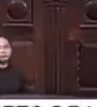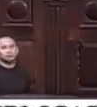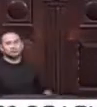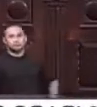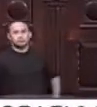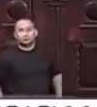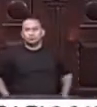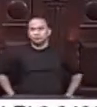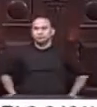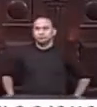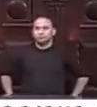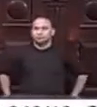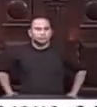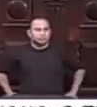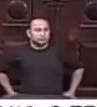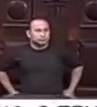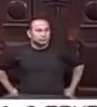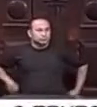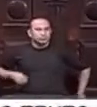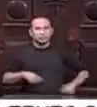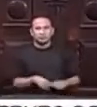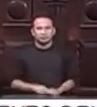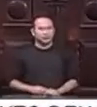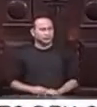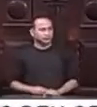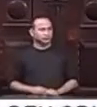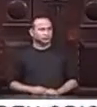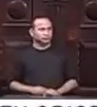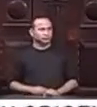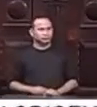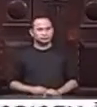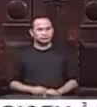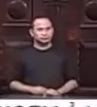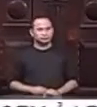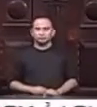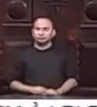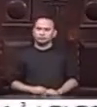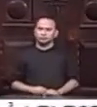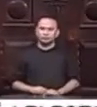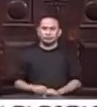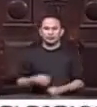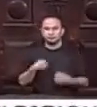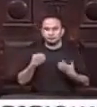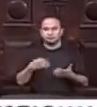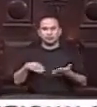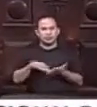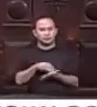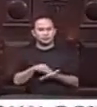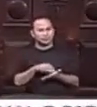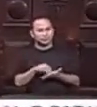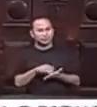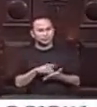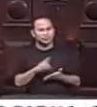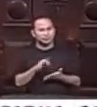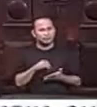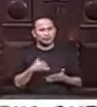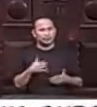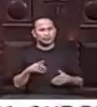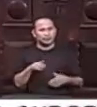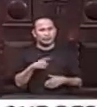Montes, ele diz o seguinte: ele veda a possibilidade de secretários serem